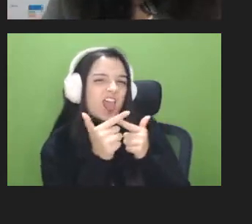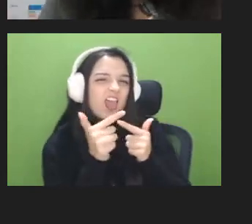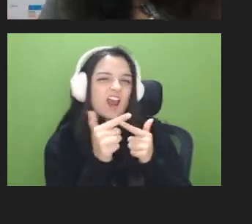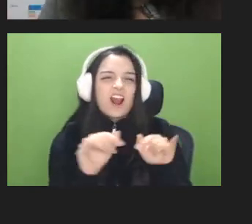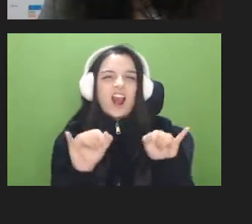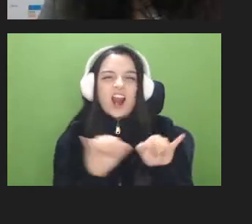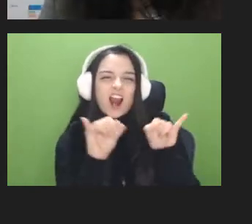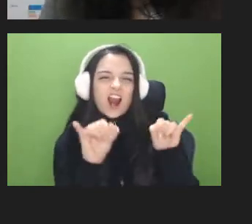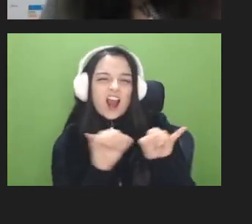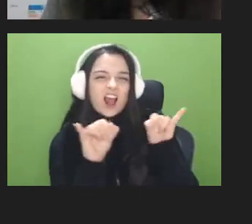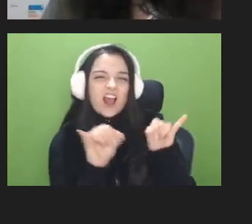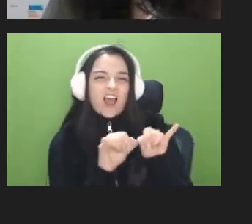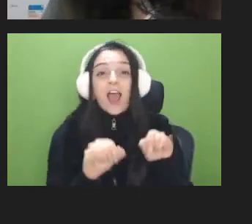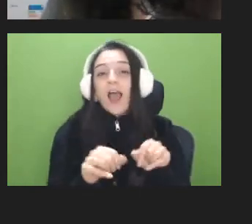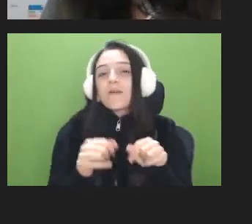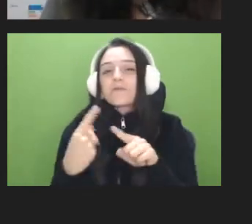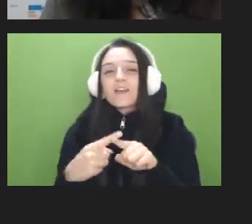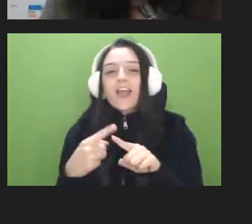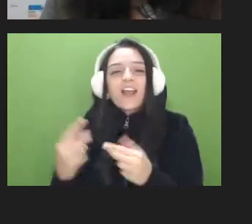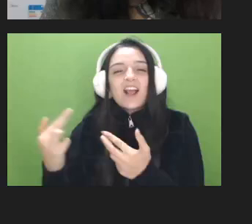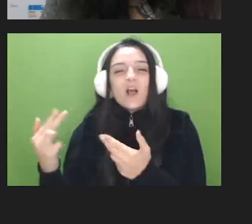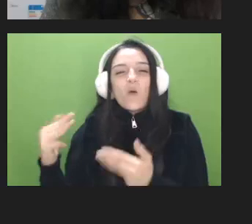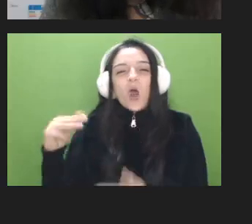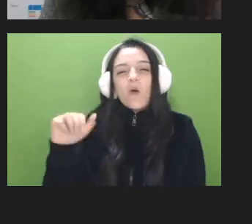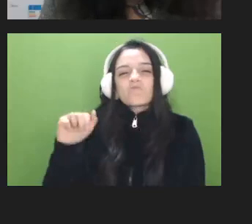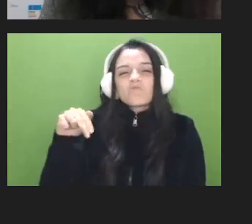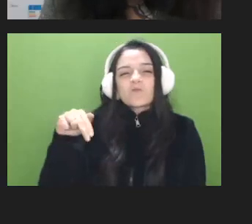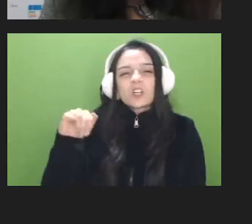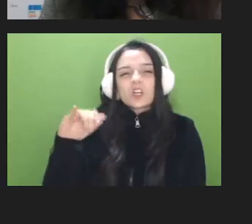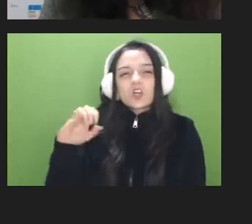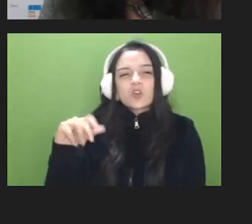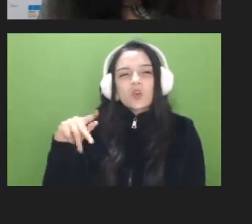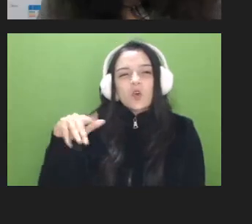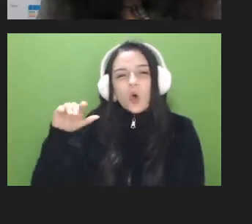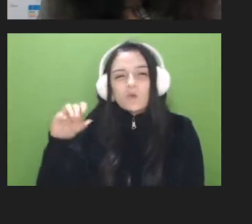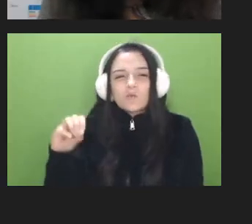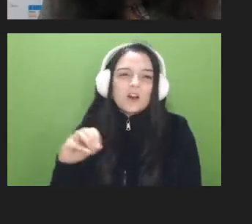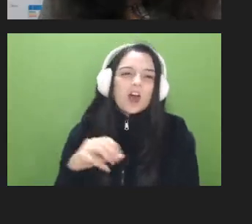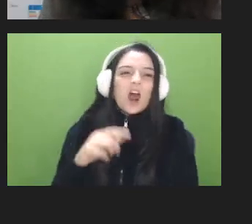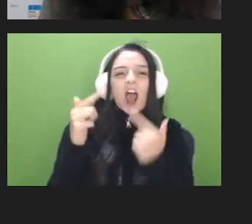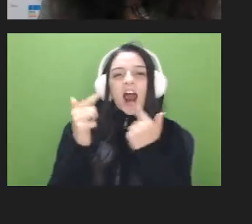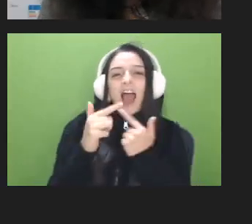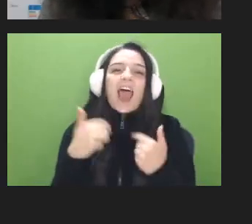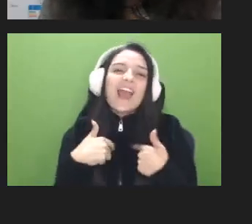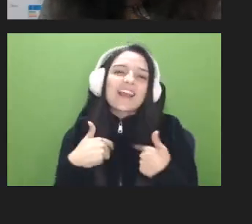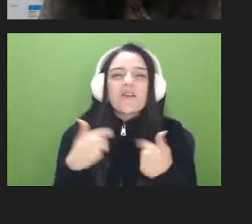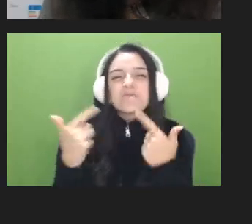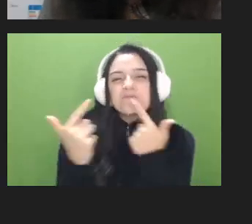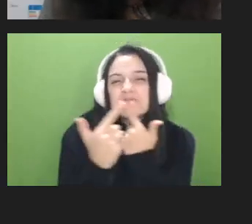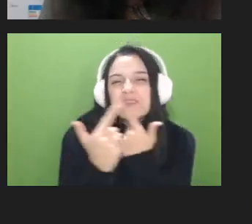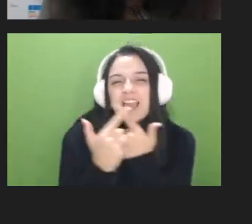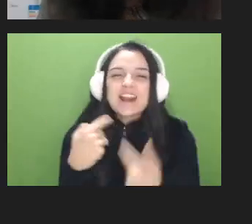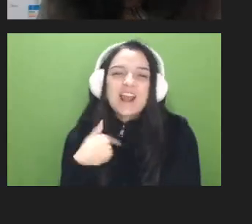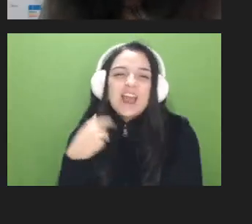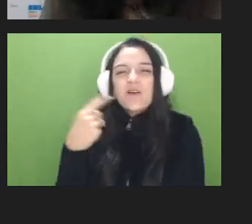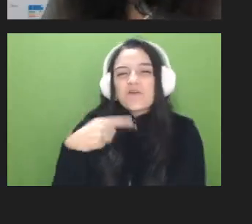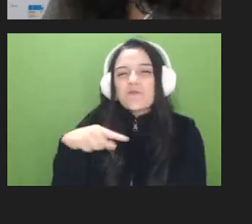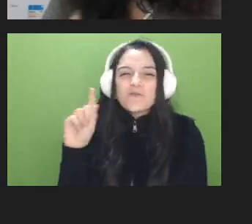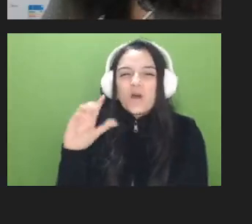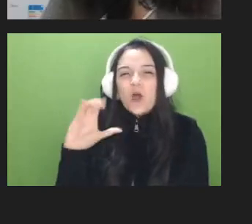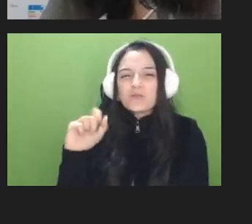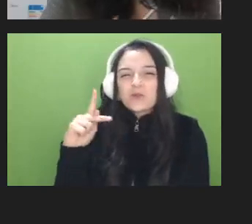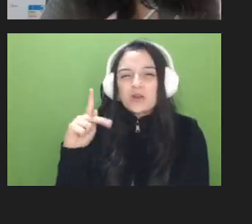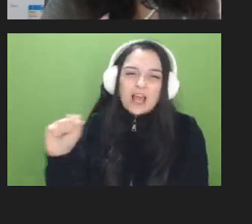compreensão manicomial. Tem gente que fala, por exemplo, que faz piada dizendo que vai internar no CAPS. Isso não existe, né? Isso não tem como. Quer